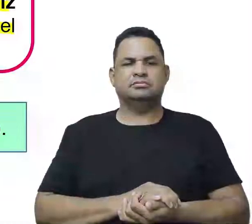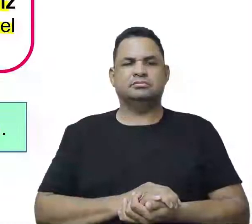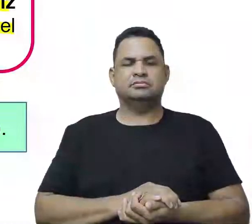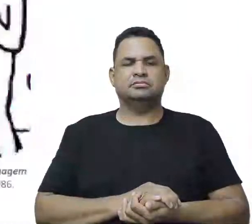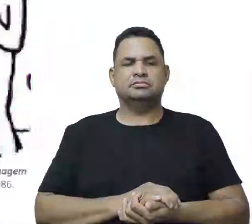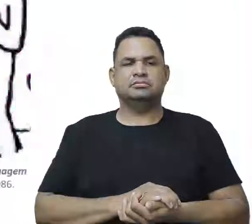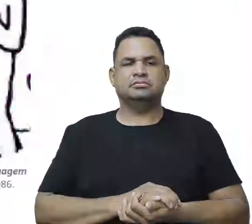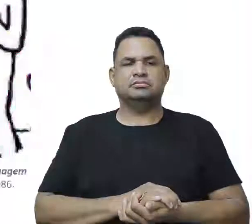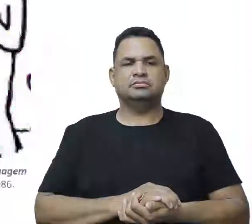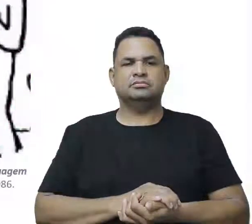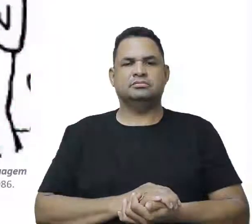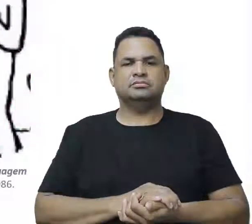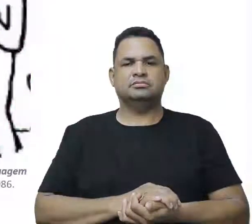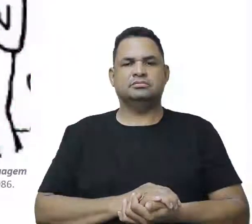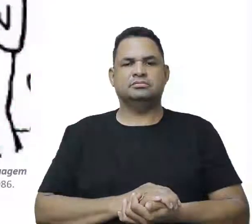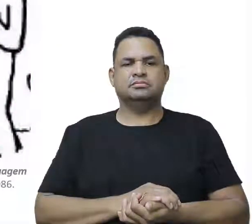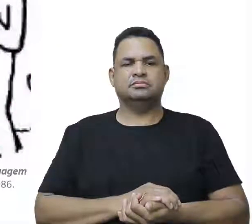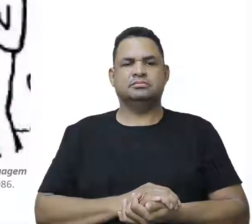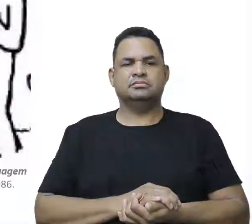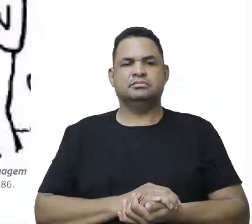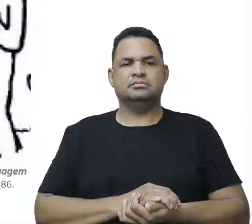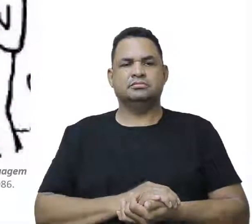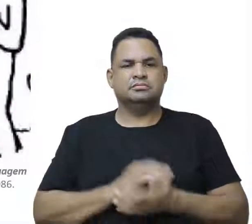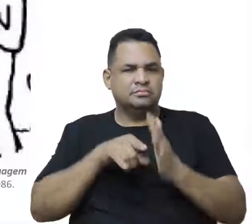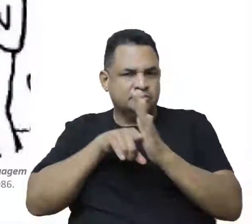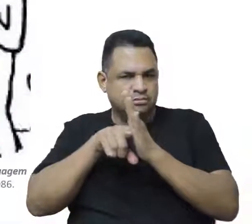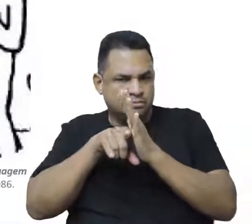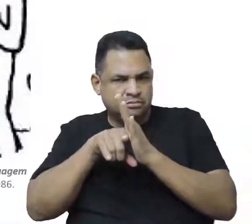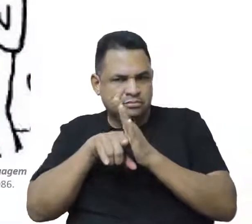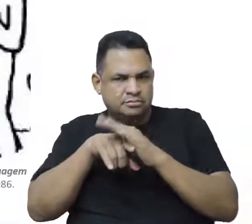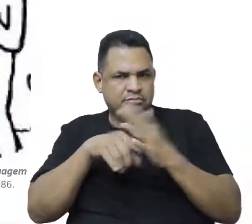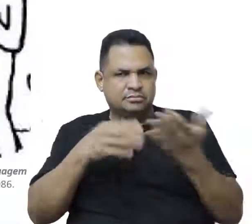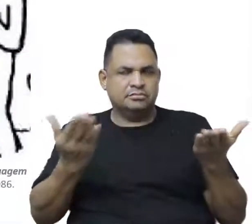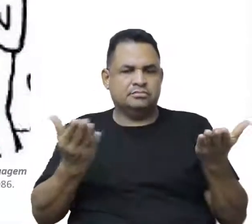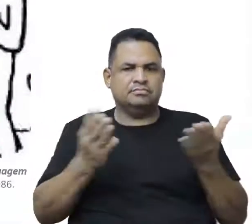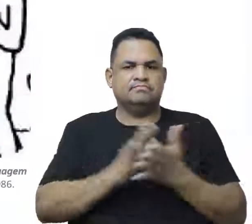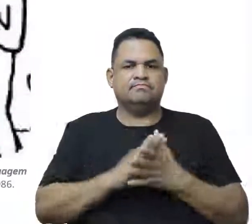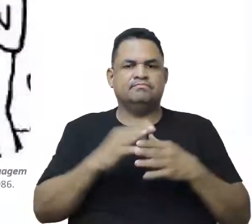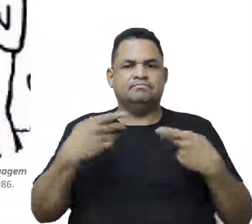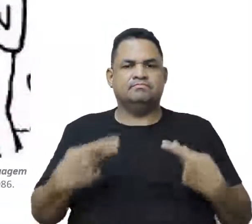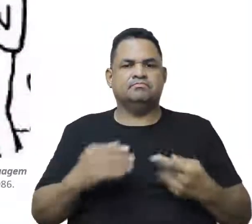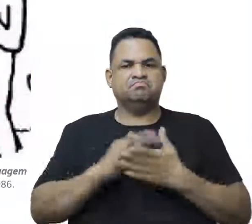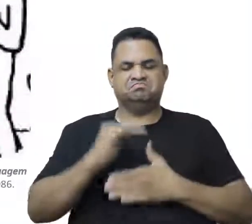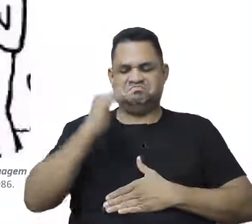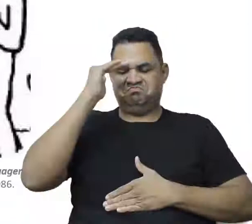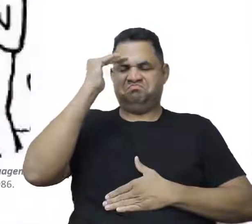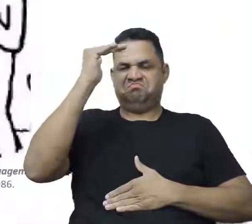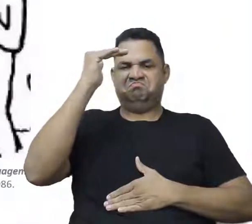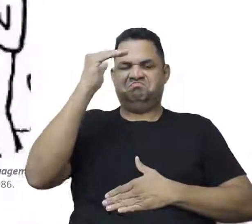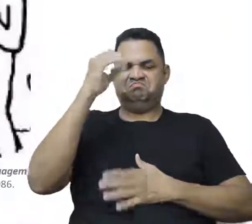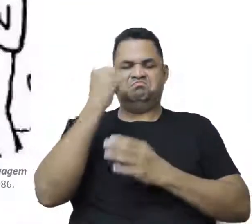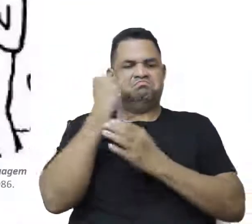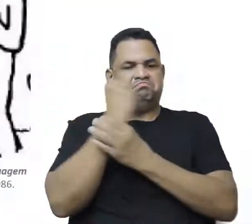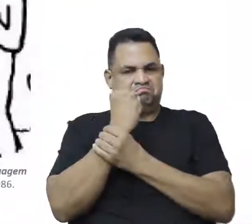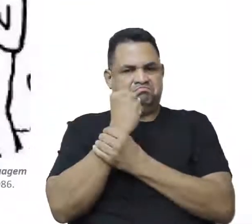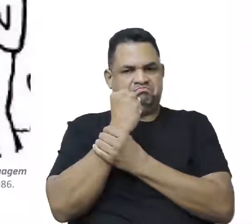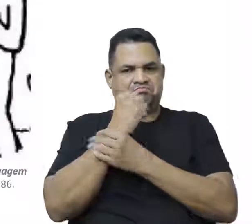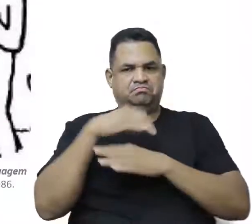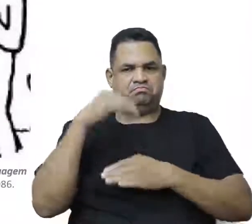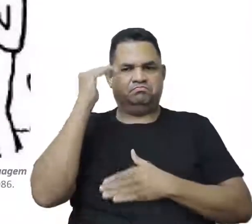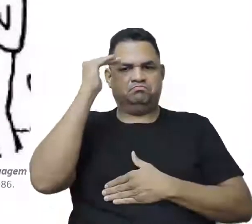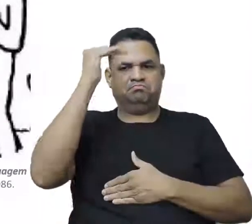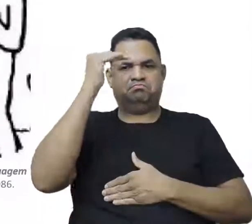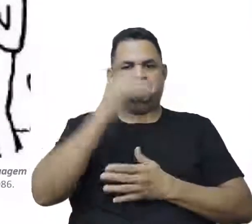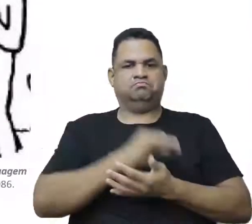Que aqui eu trouxe análise, que é uma posição aqui de superioridade e segurança. Esse aqui é